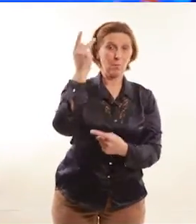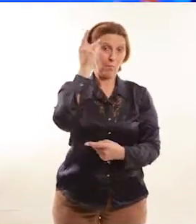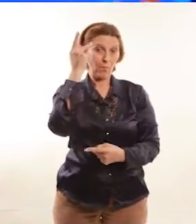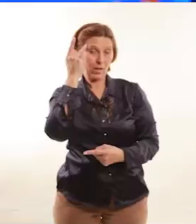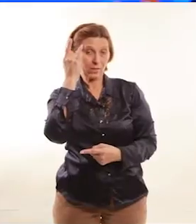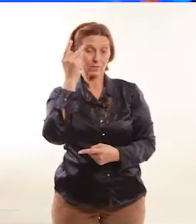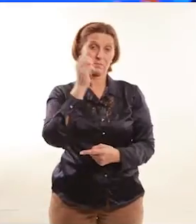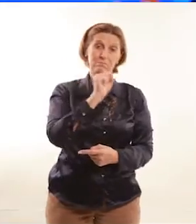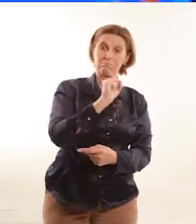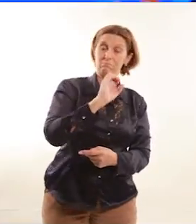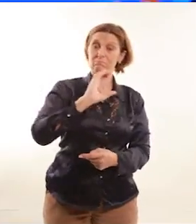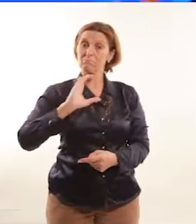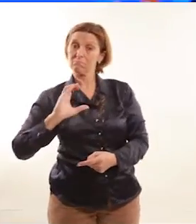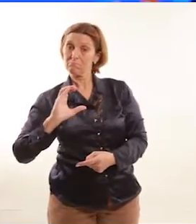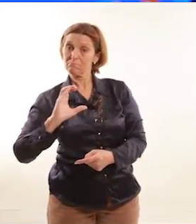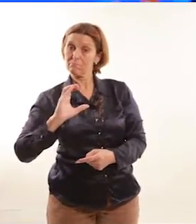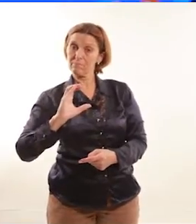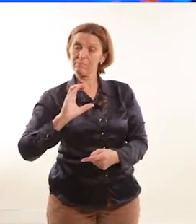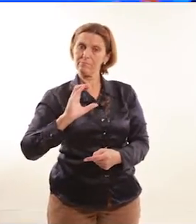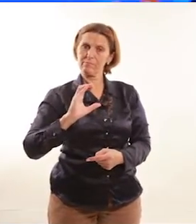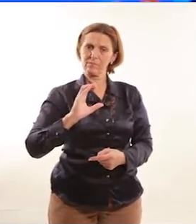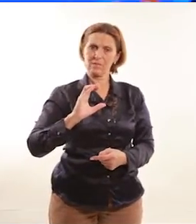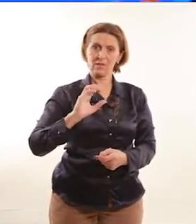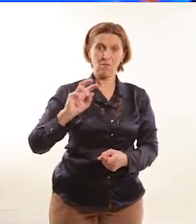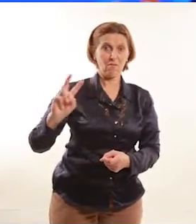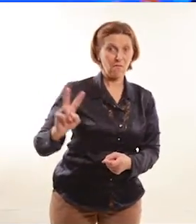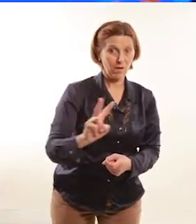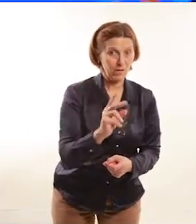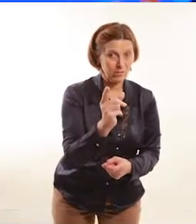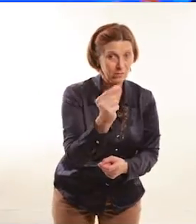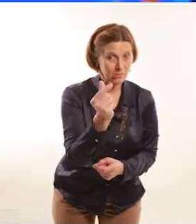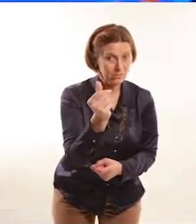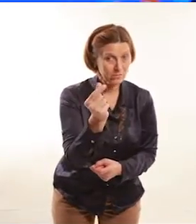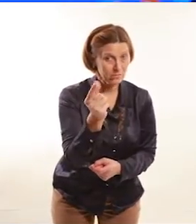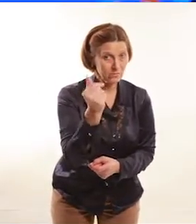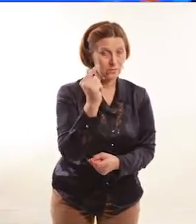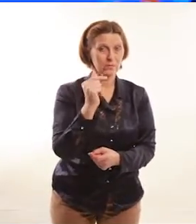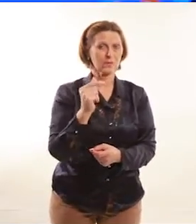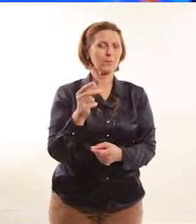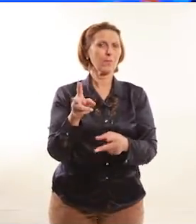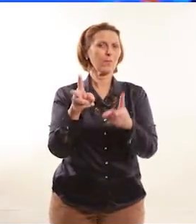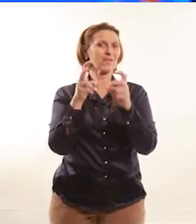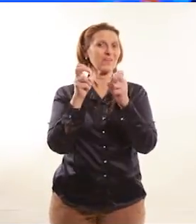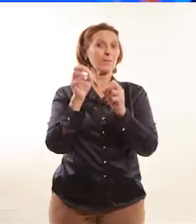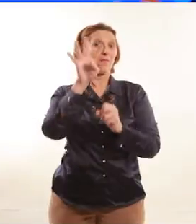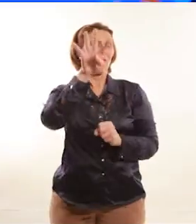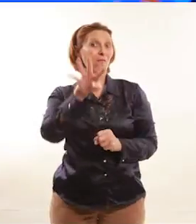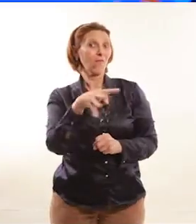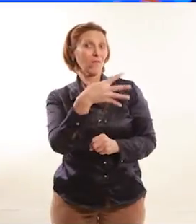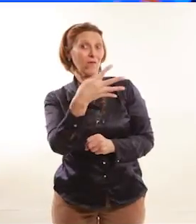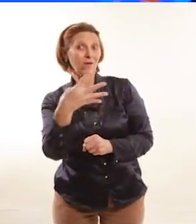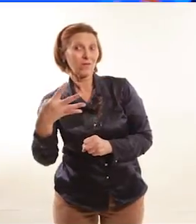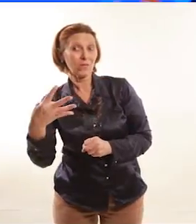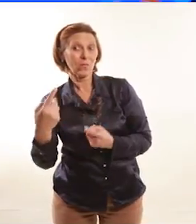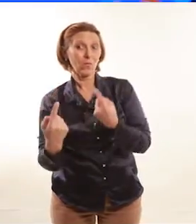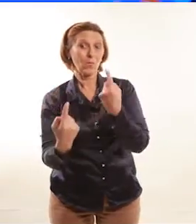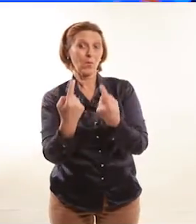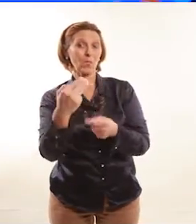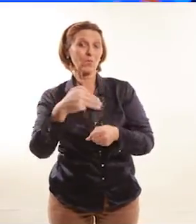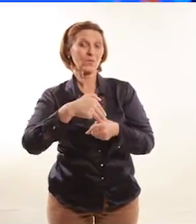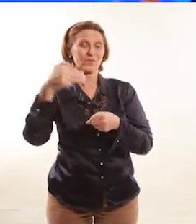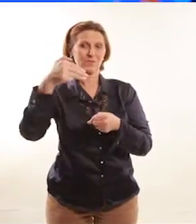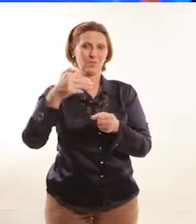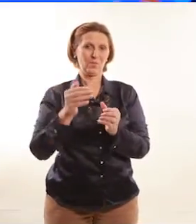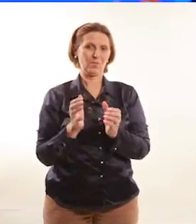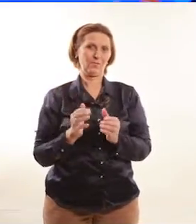São Paulo, Santa Catarina. Então, além desse valor per capita, nós temos que considerar também o extrato em que o meu município se